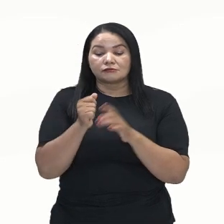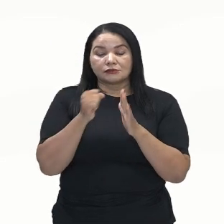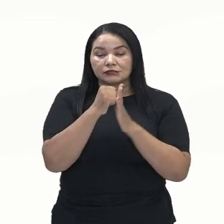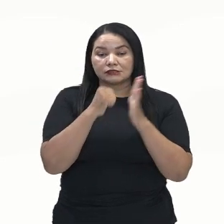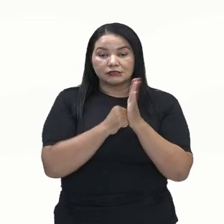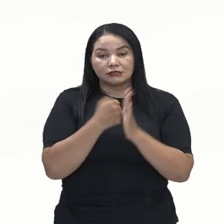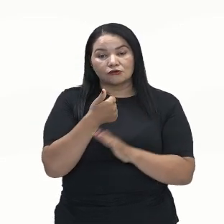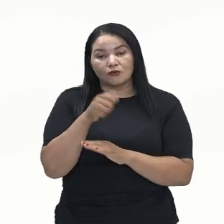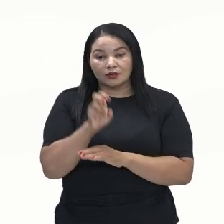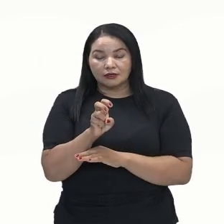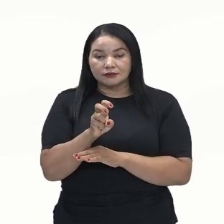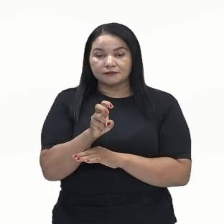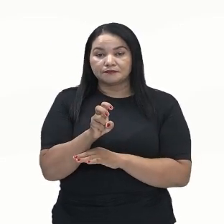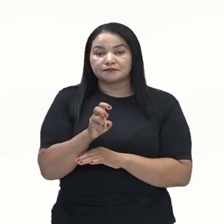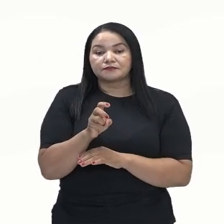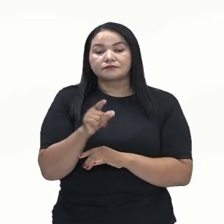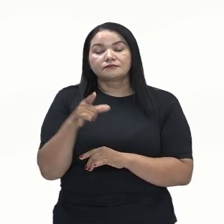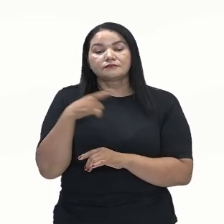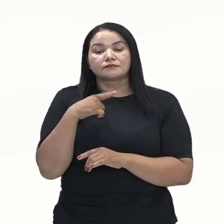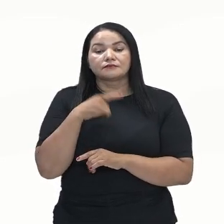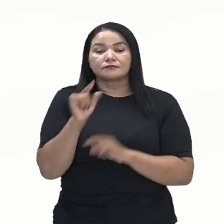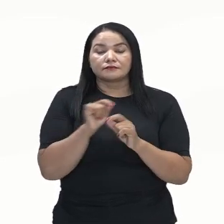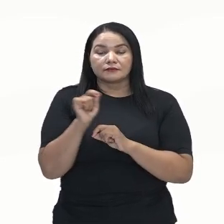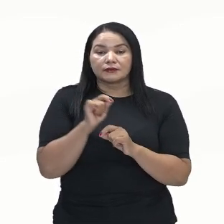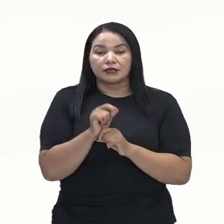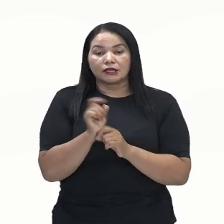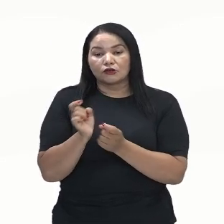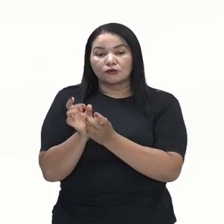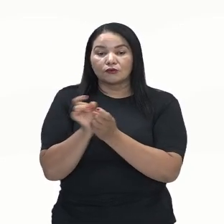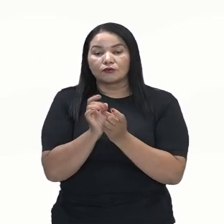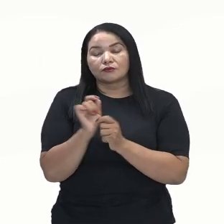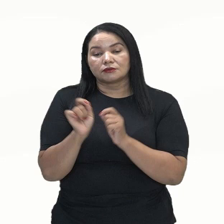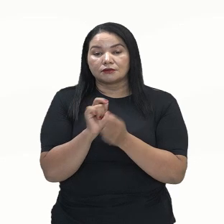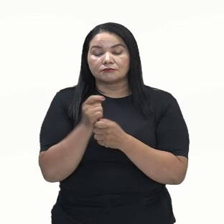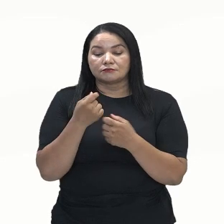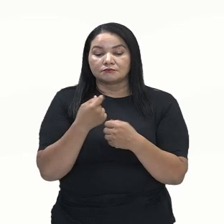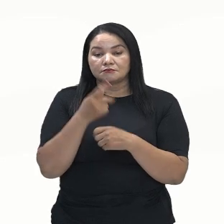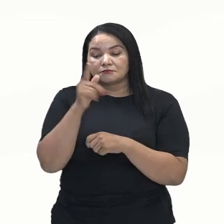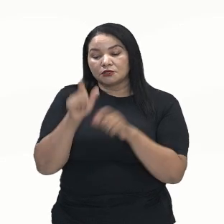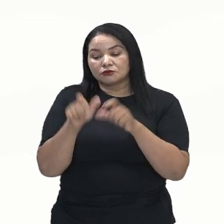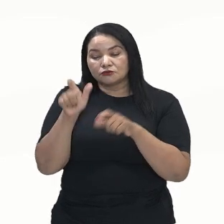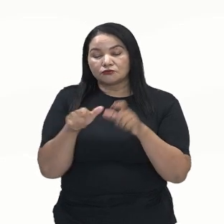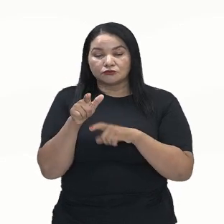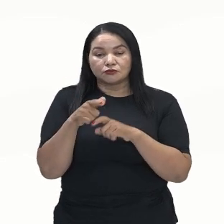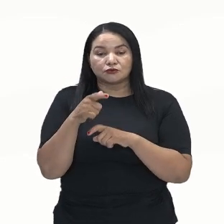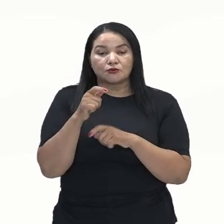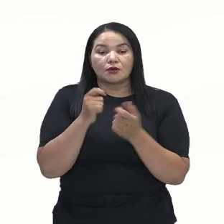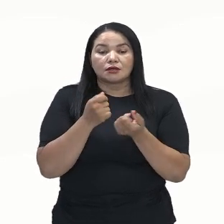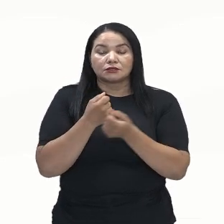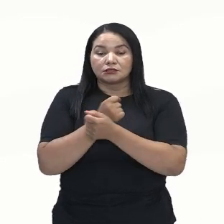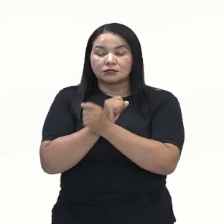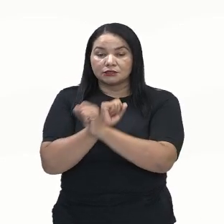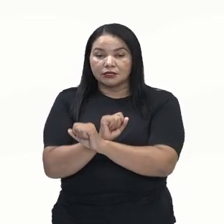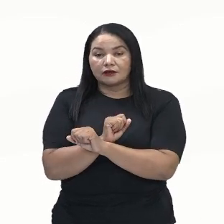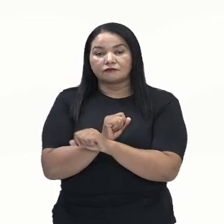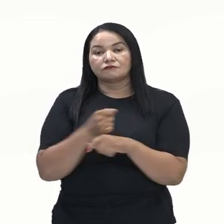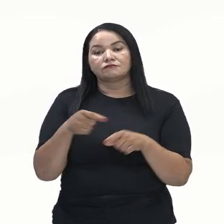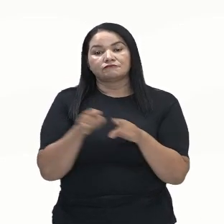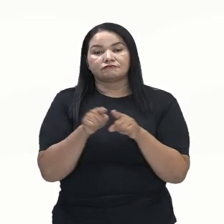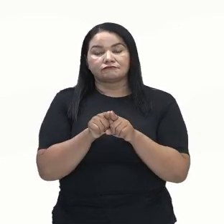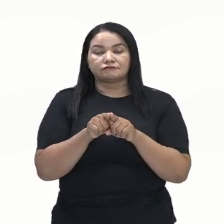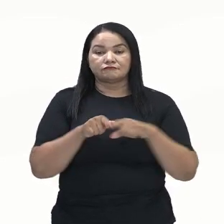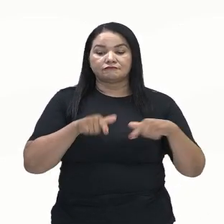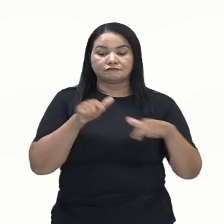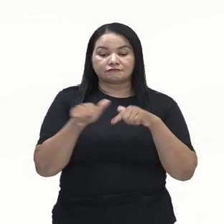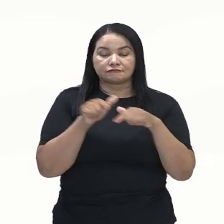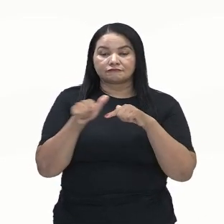Então, eles já tinham um comércio de escravizados. Eles geram, portanto, uma demanda pela mão de